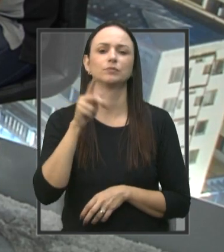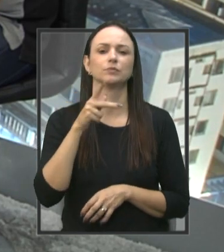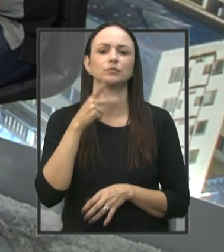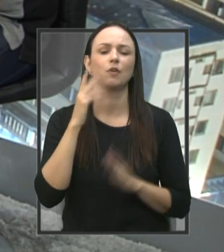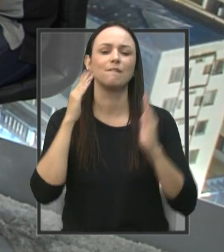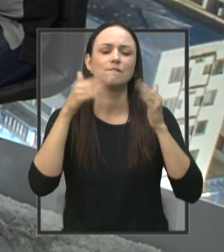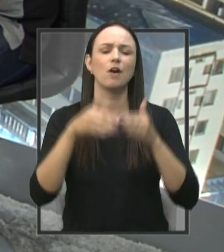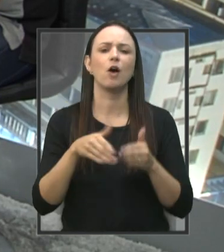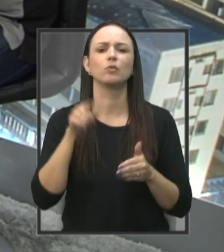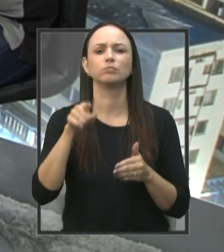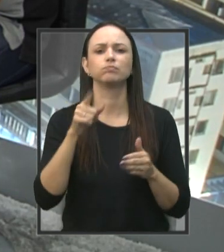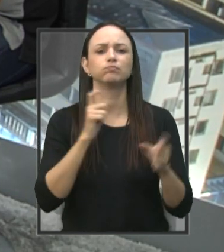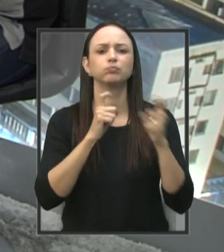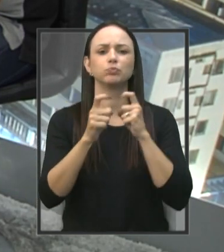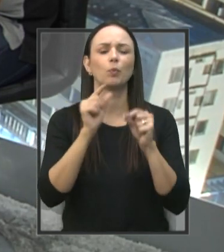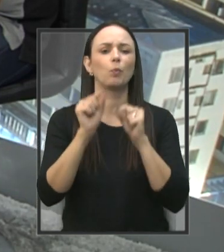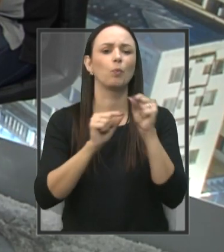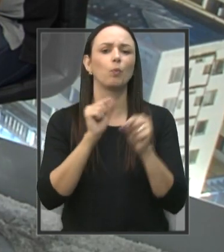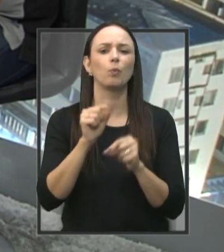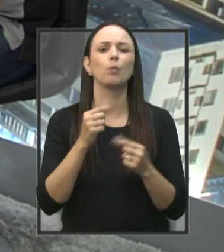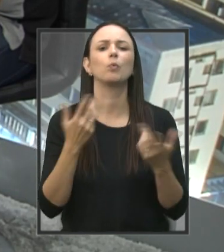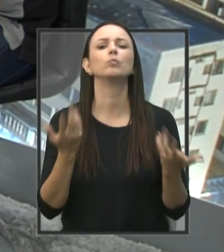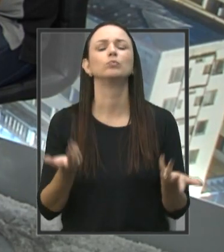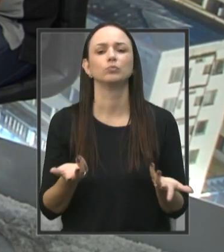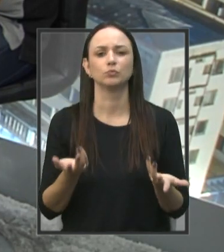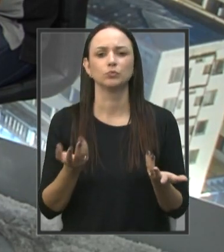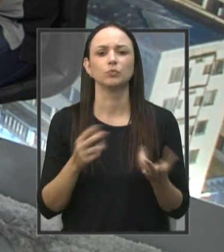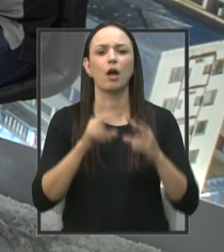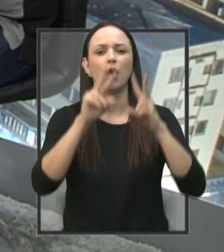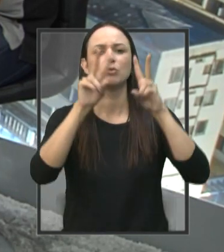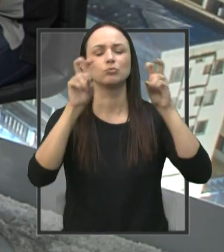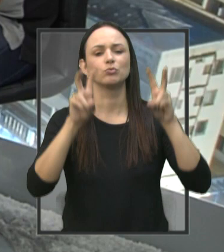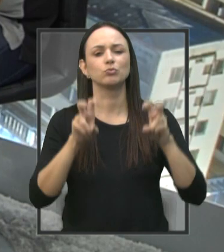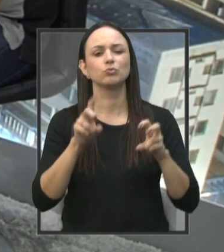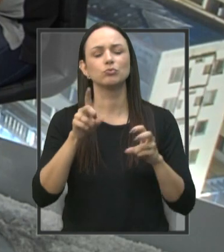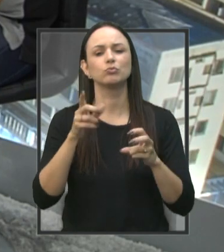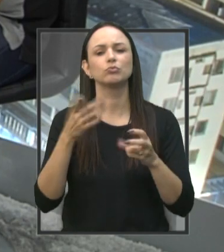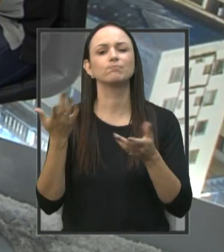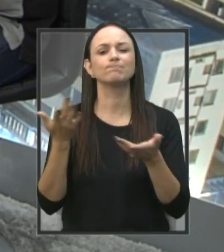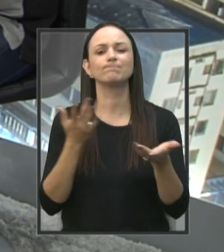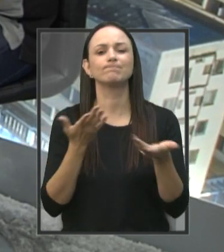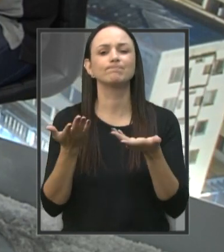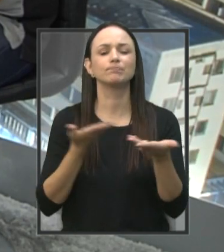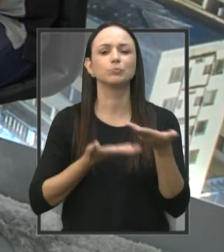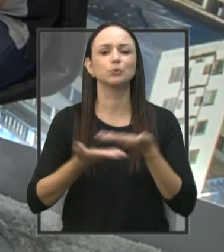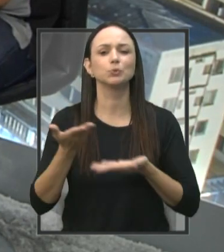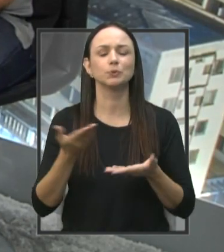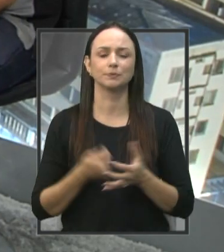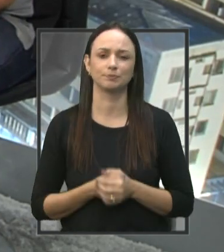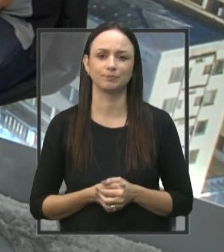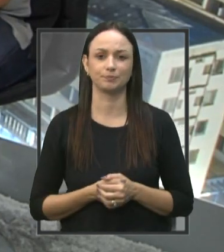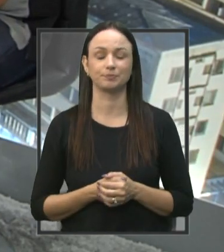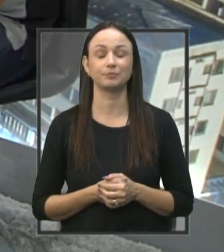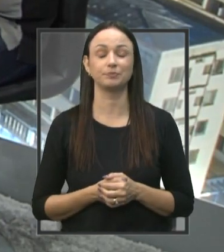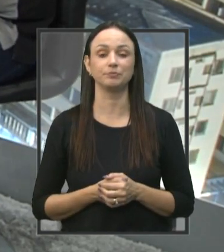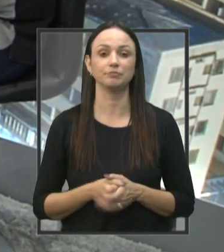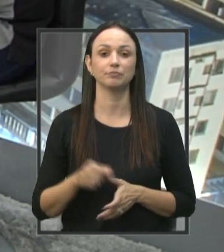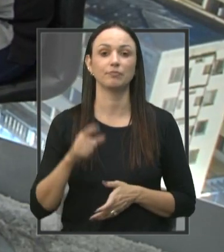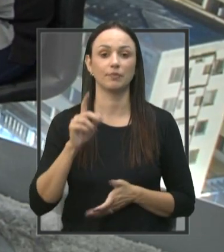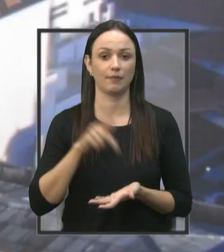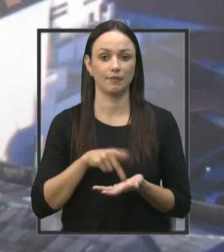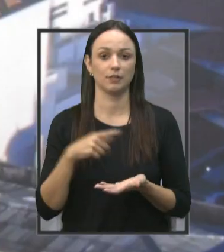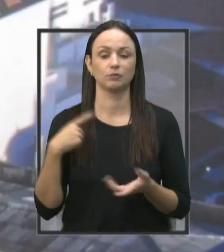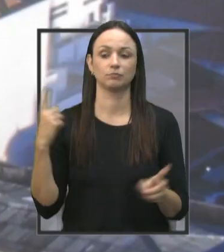o foco dessa reunião que o senhor teve com ele? Quais assuntos o senhor tratou com ele? Na verdade, nós